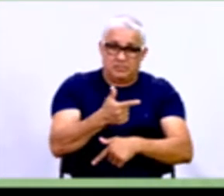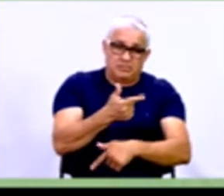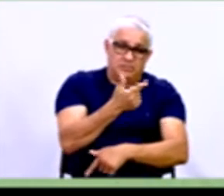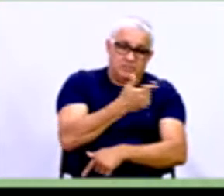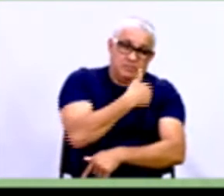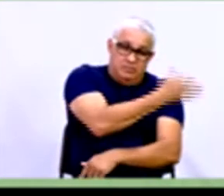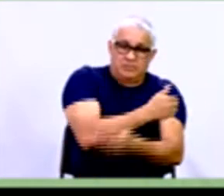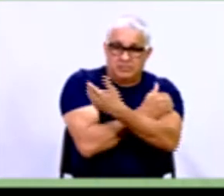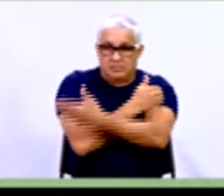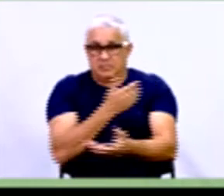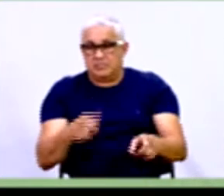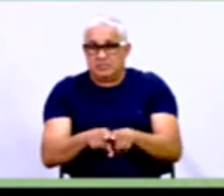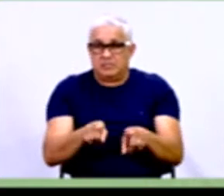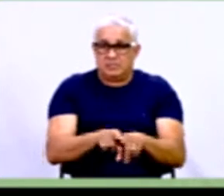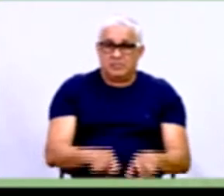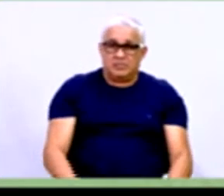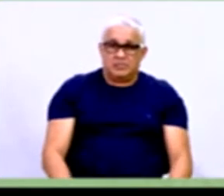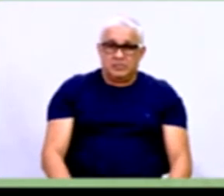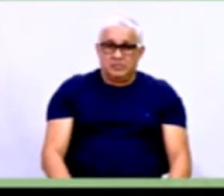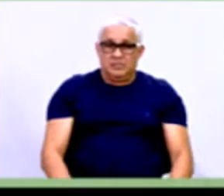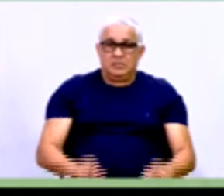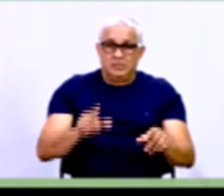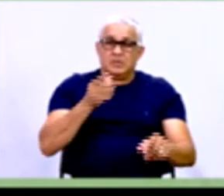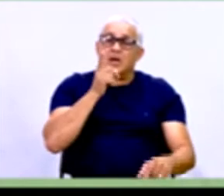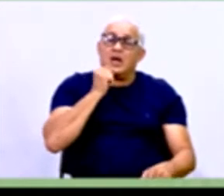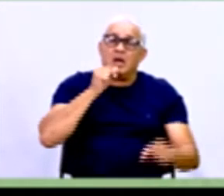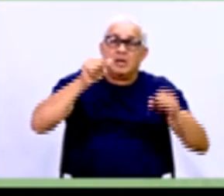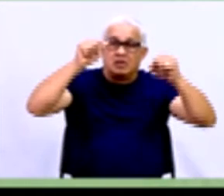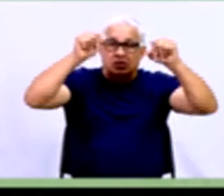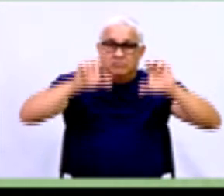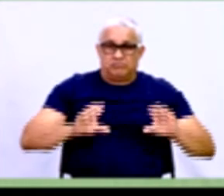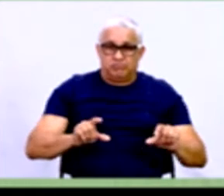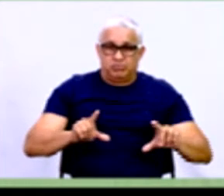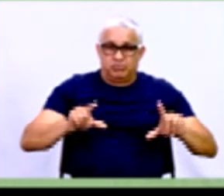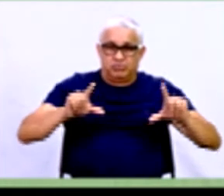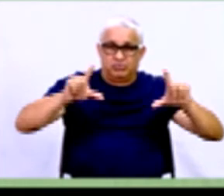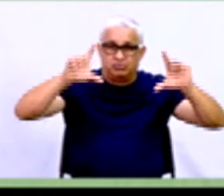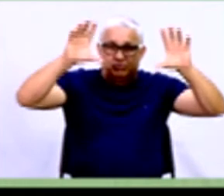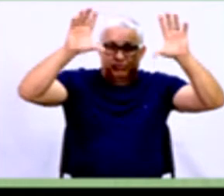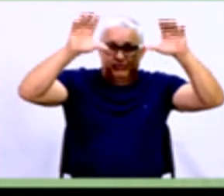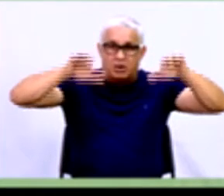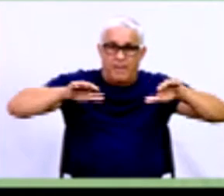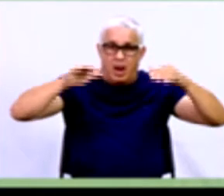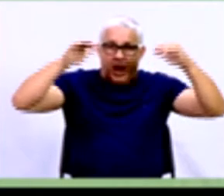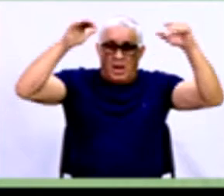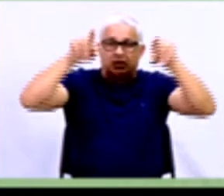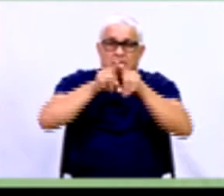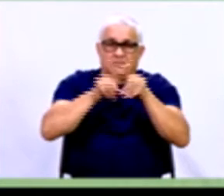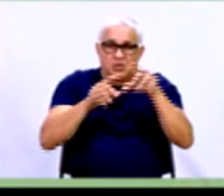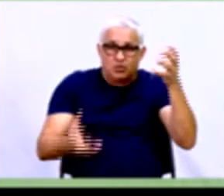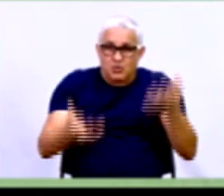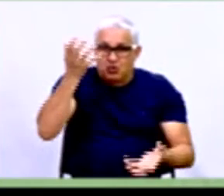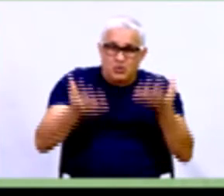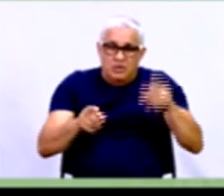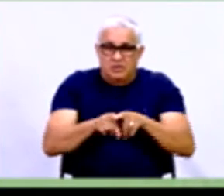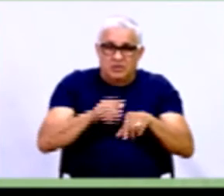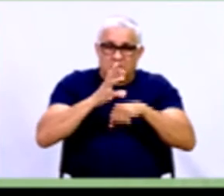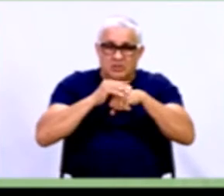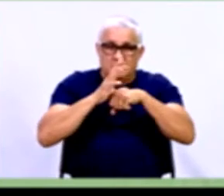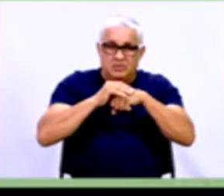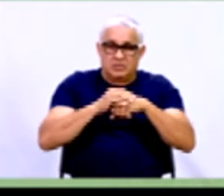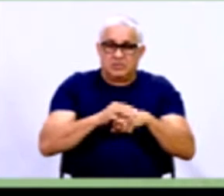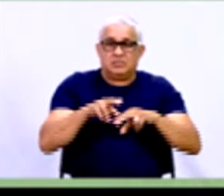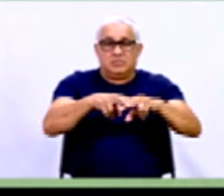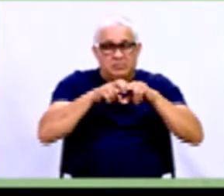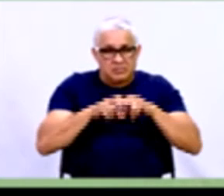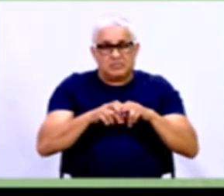forças maiores, tais como inundação, desabamento, incêndio, etc. E doença causada por